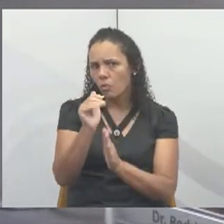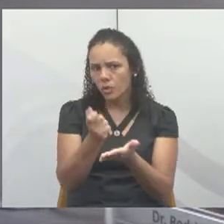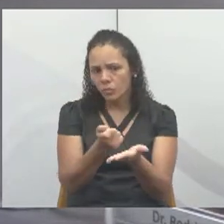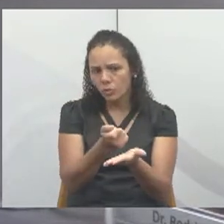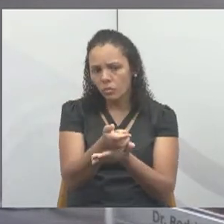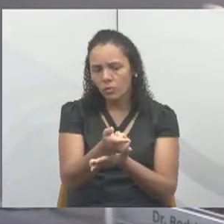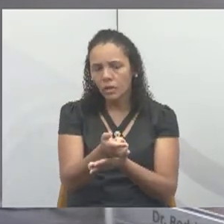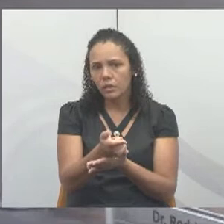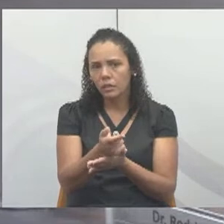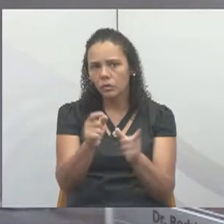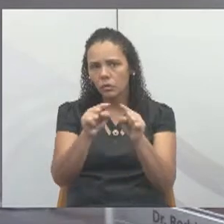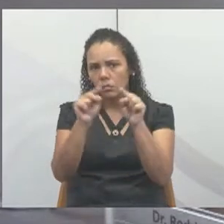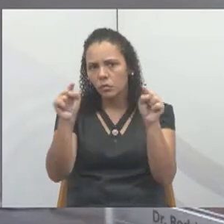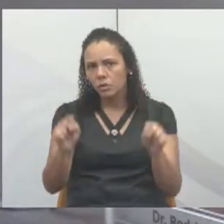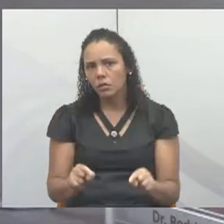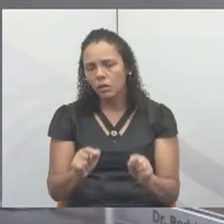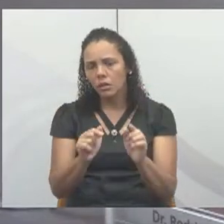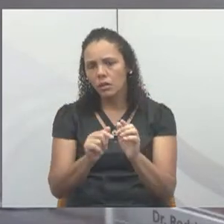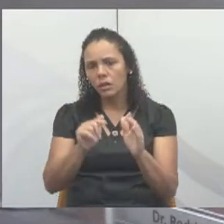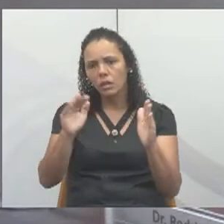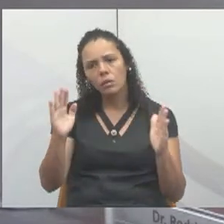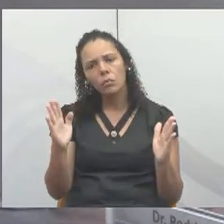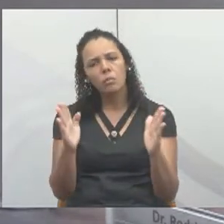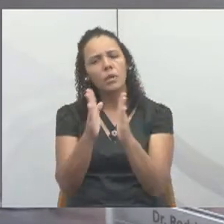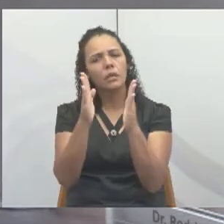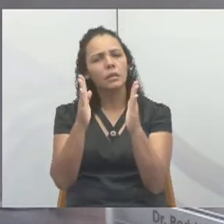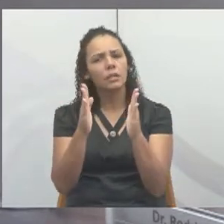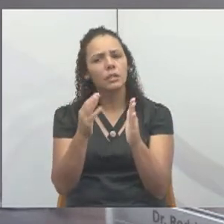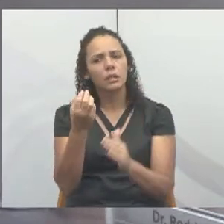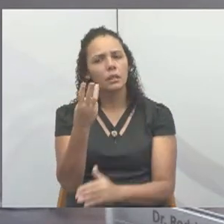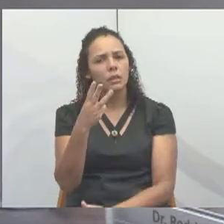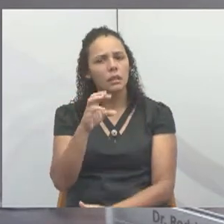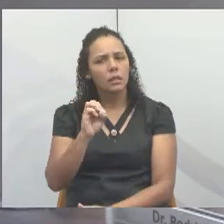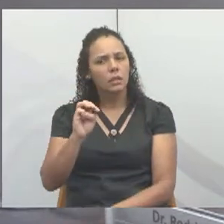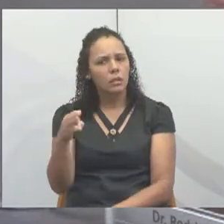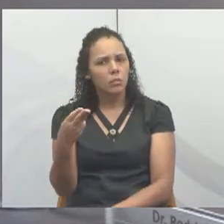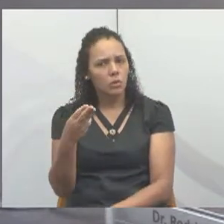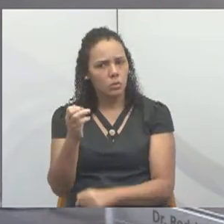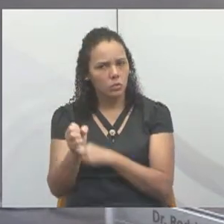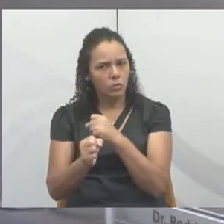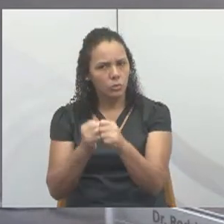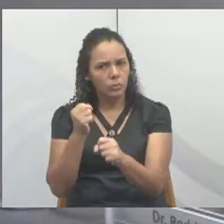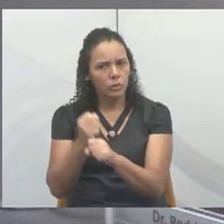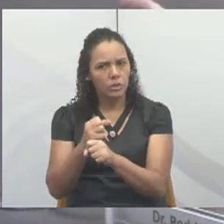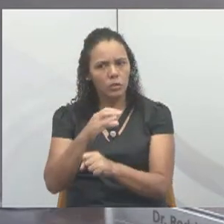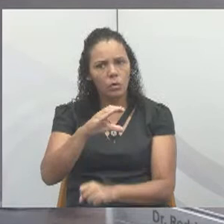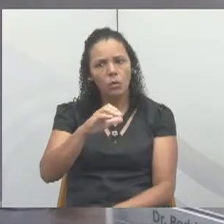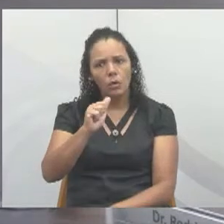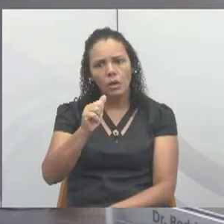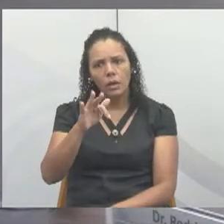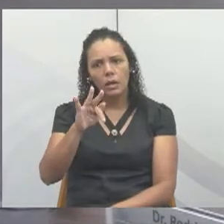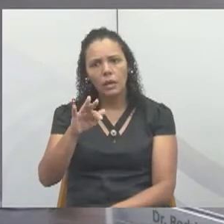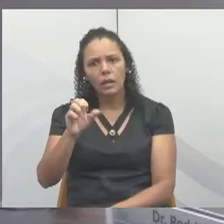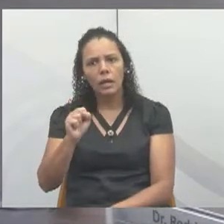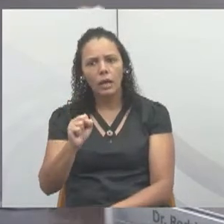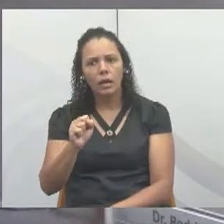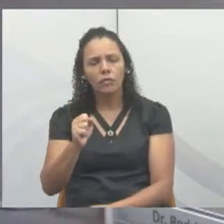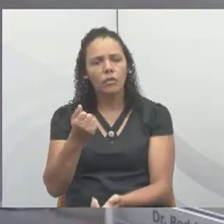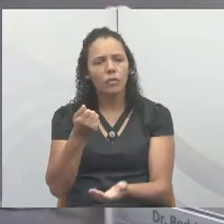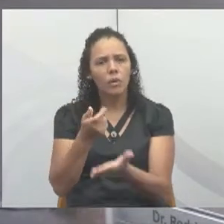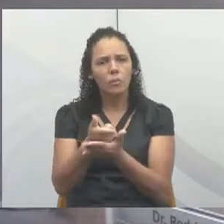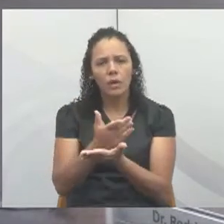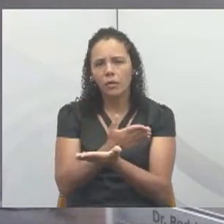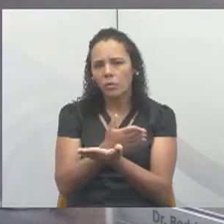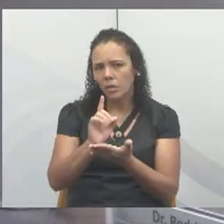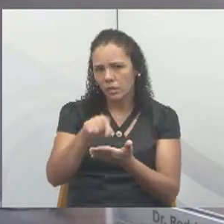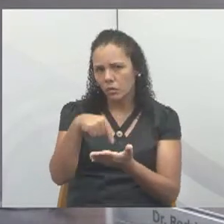aos institutos dos servidores, um pouco mais, em torno aí de 30 milhões por ano. O CAF deve começar a ser pago a partir do ano que